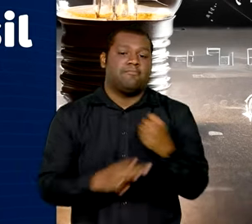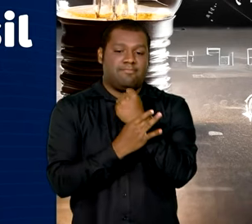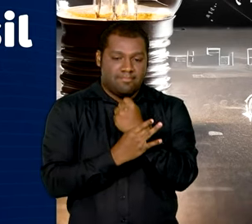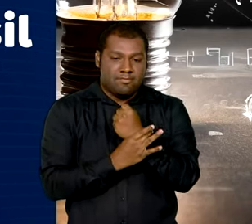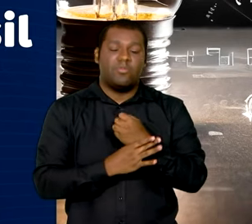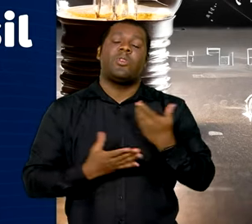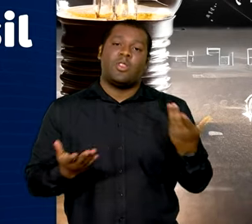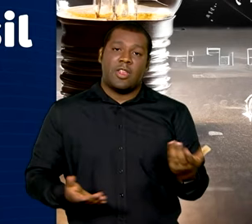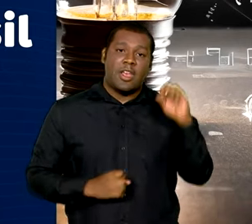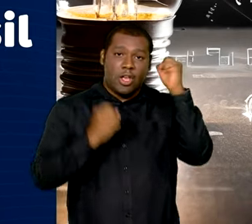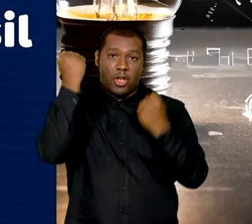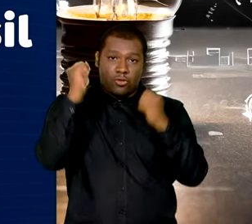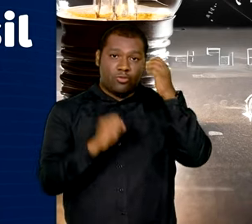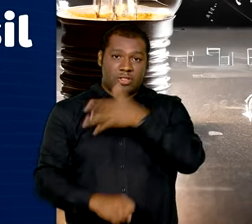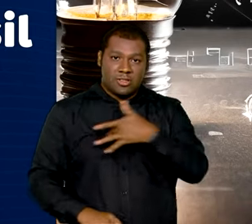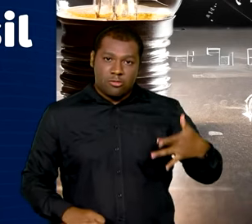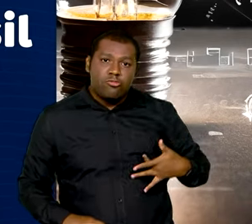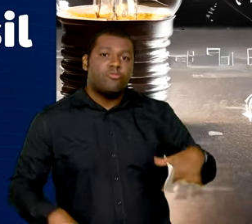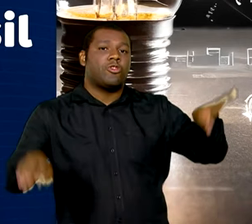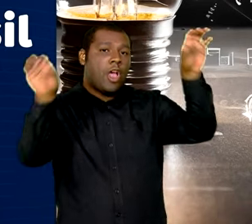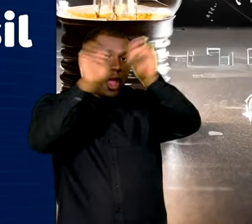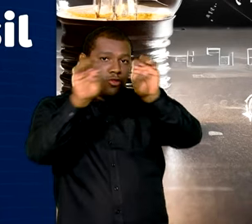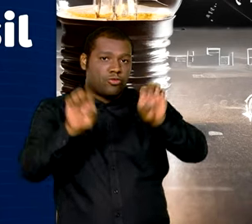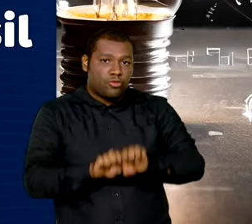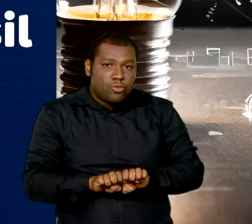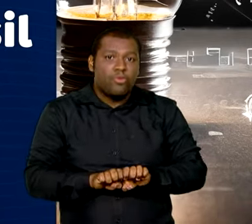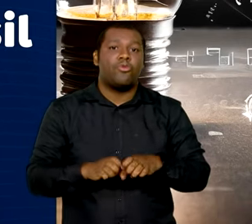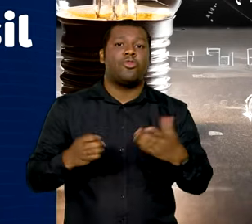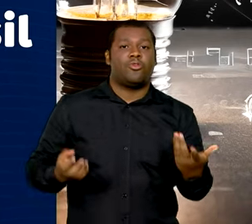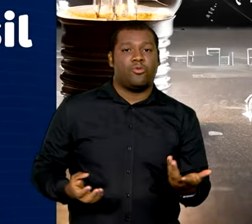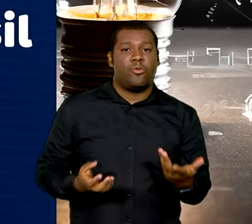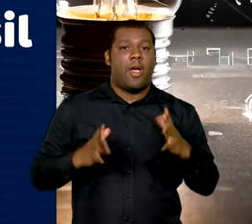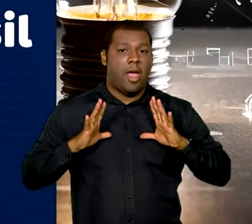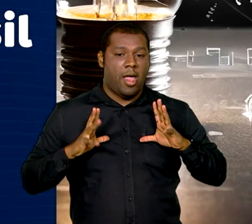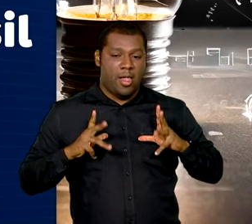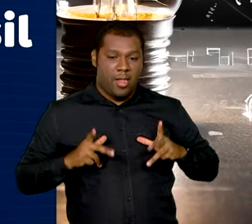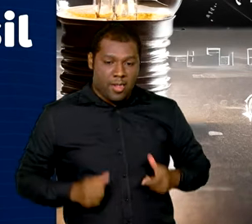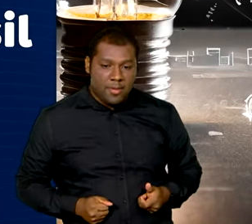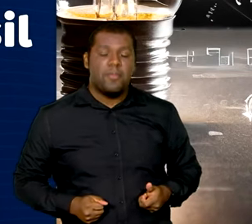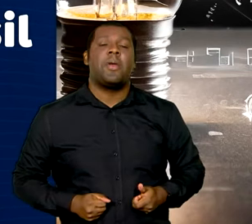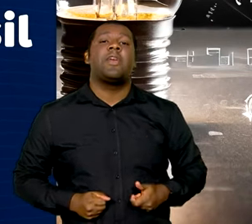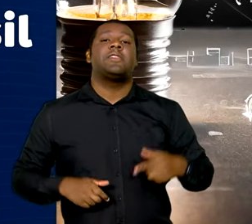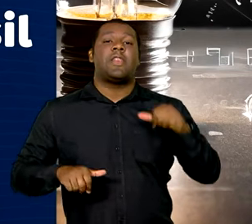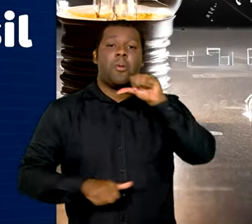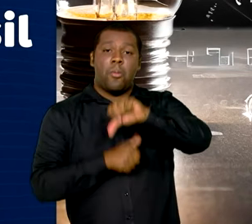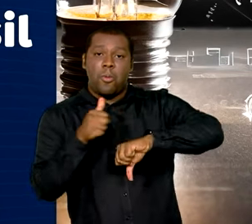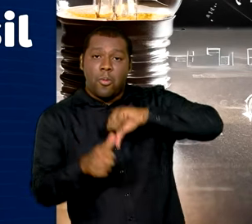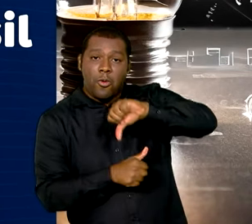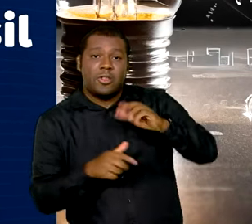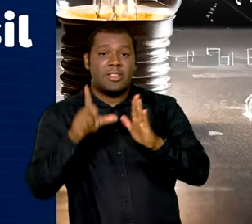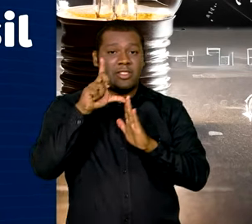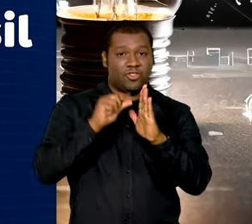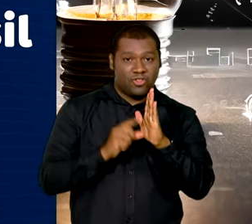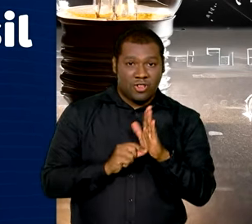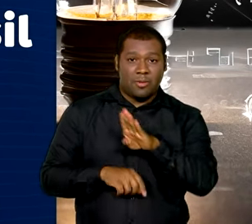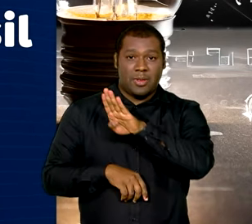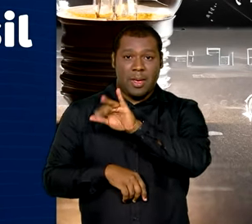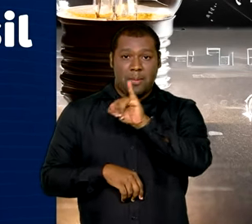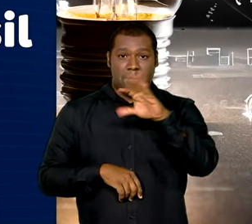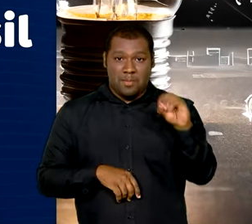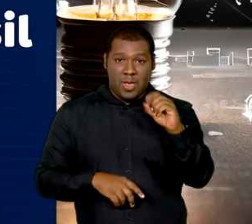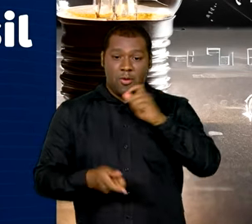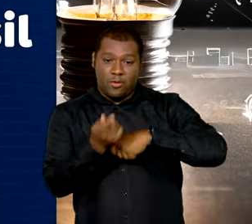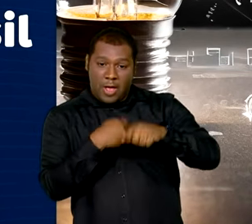indústria da saúde, infraestrutura, saneamento, transformação digital, bioeconomia e